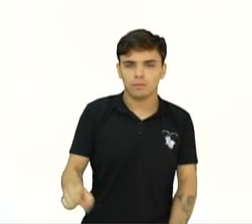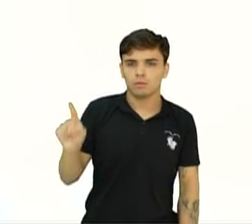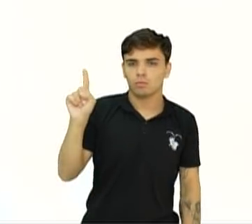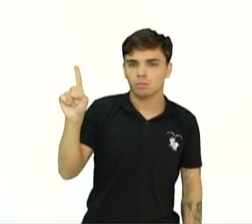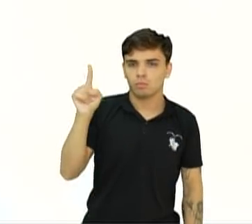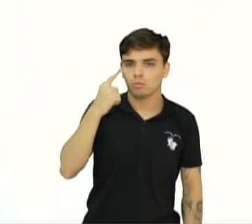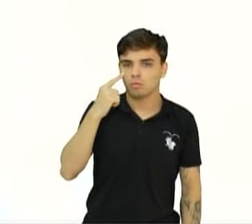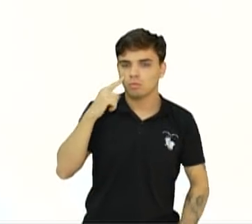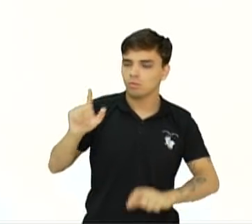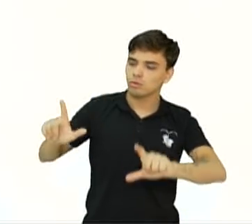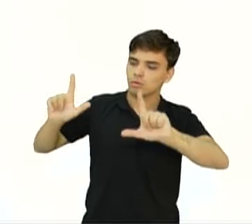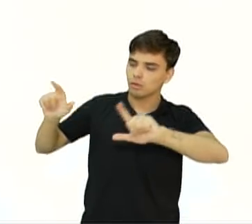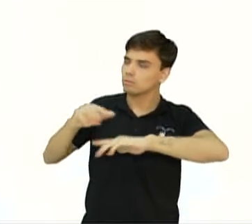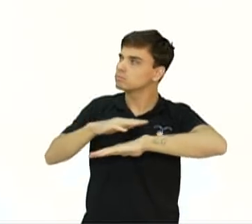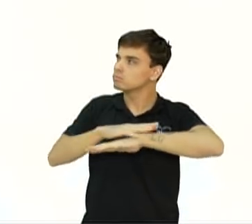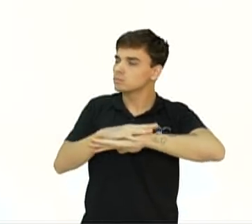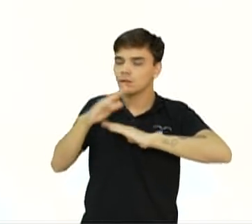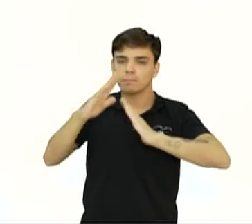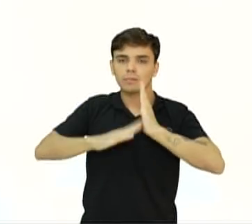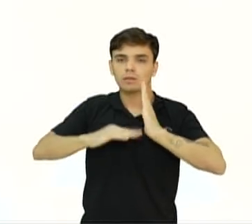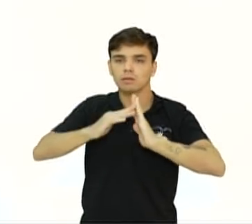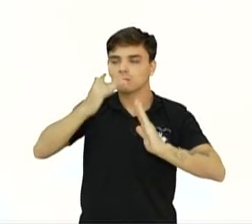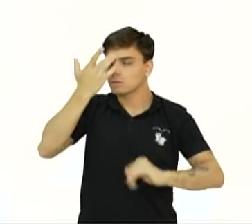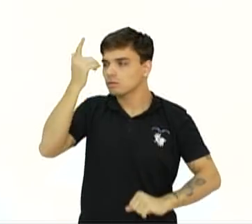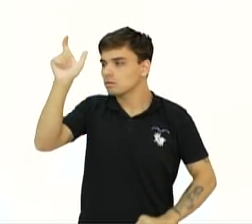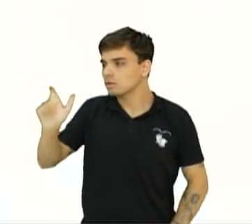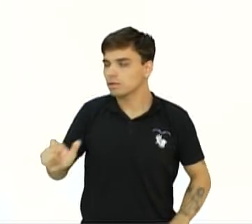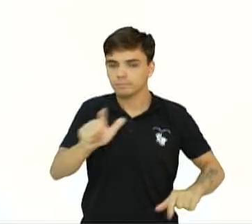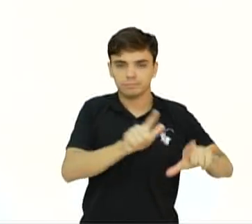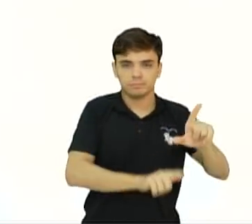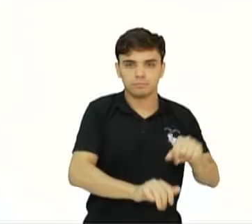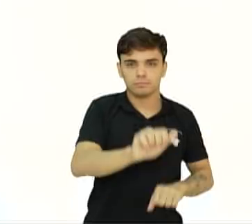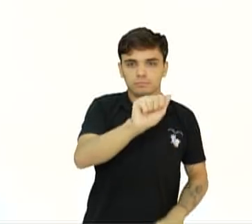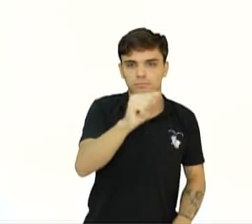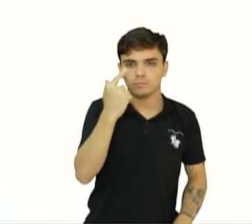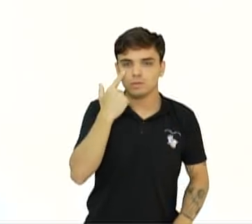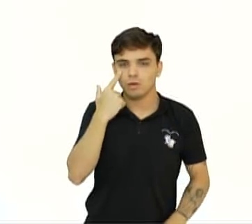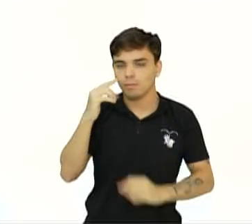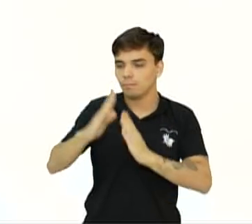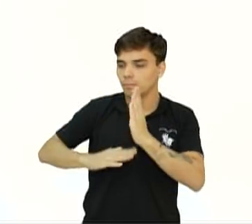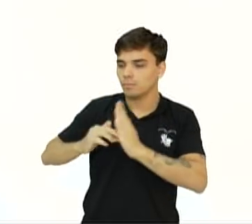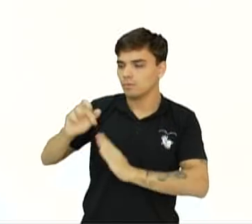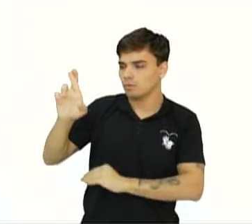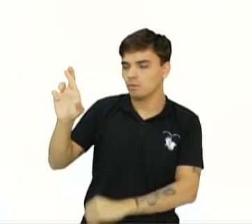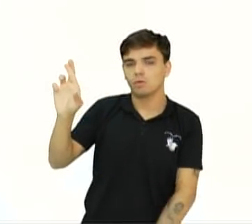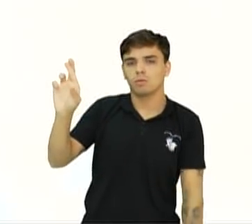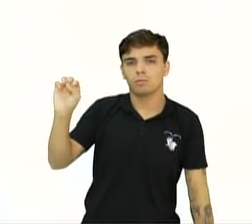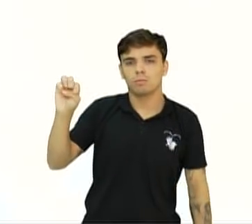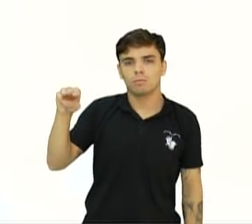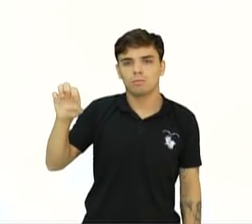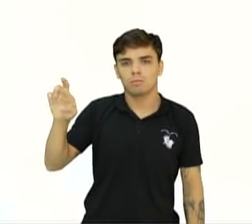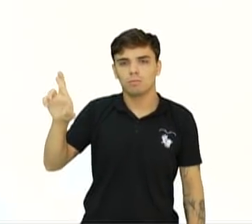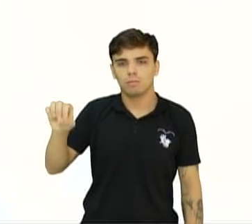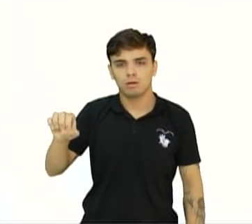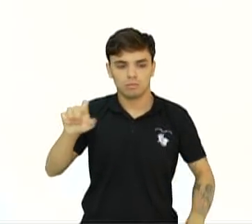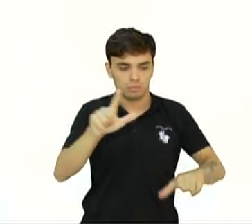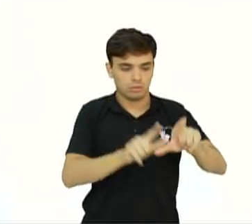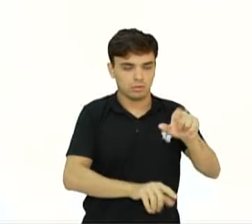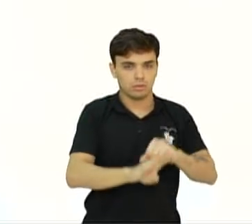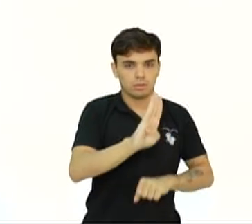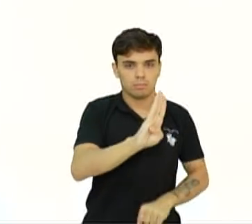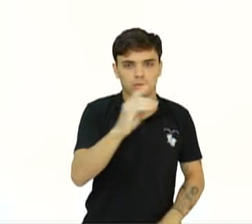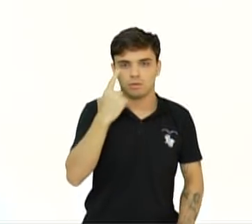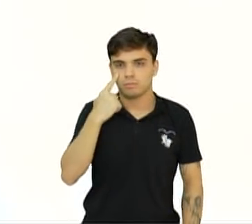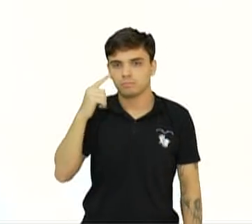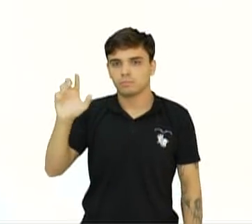A tela Mona Lisa foi pintada por quem? Letra A. Ela foi pintada por Romero Brito? Letra B. Ela